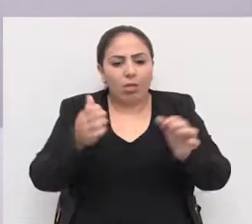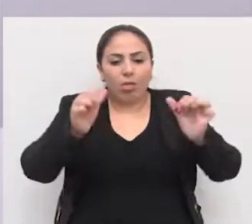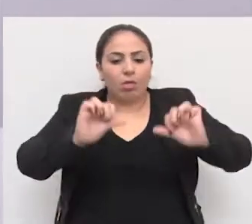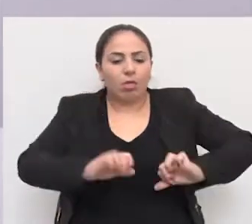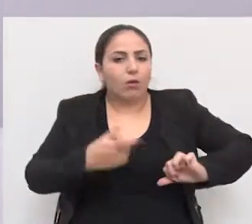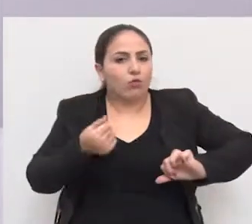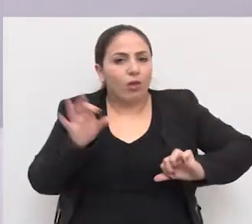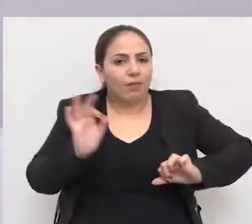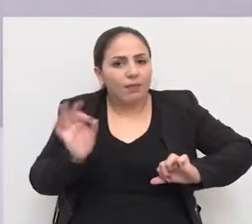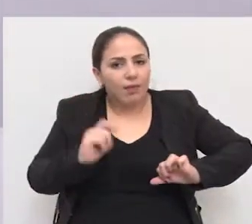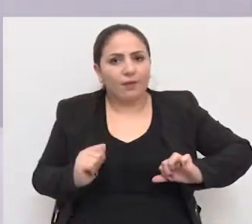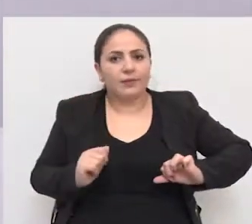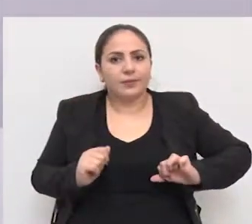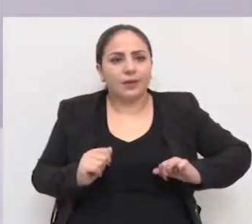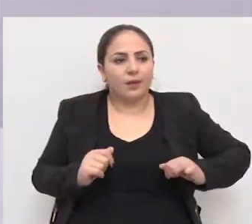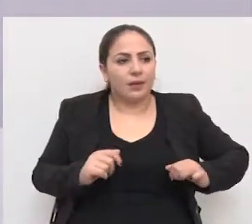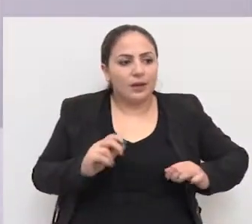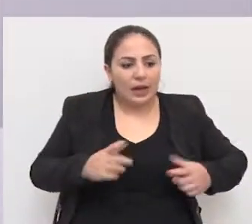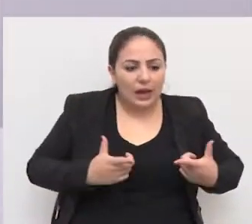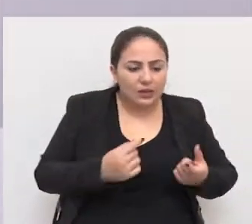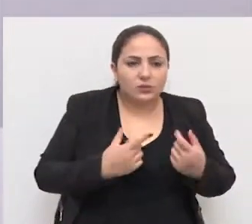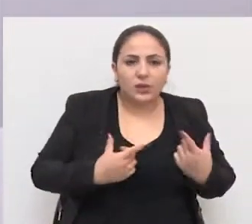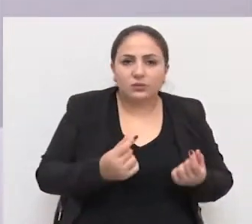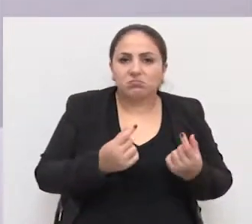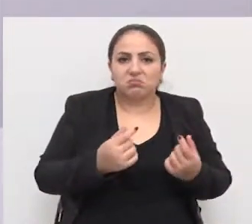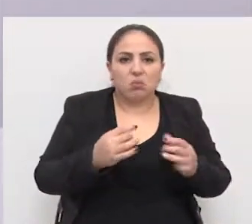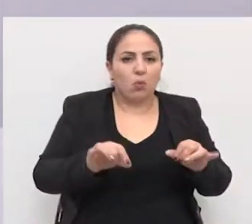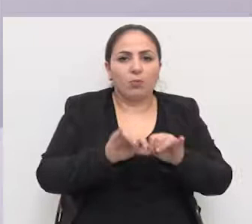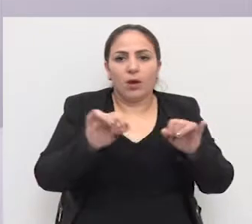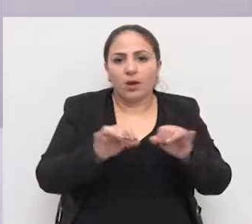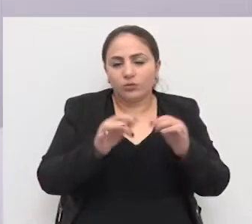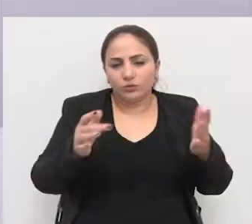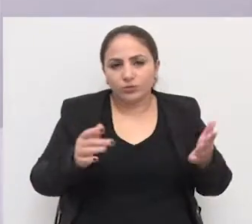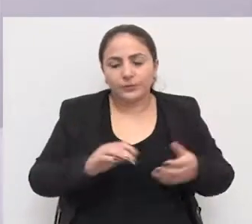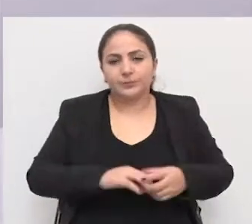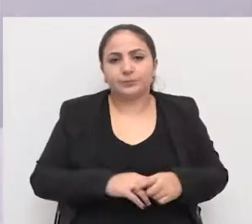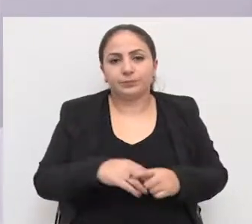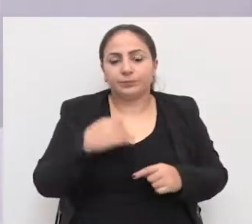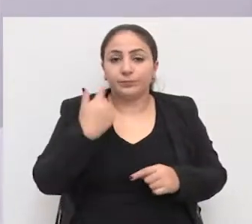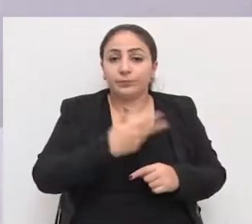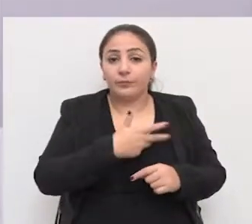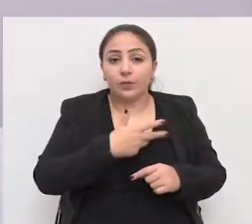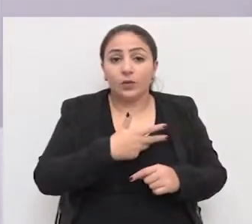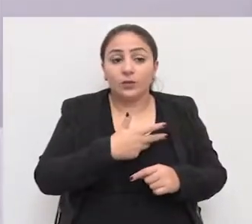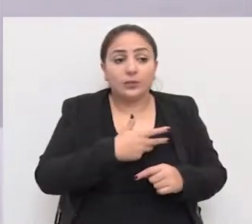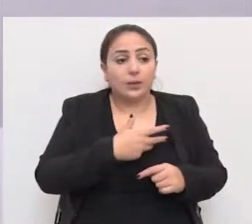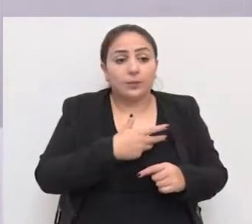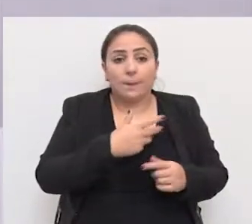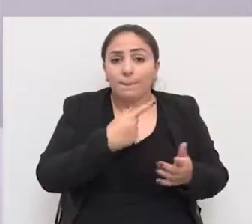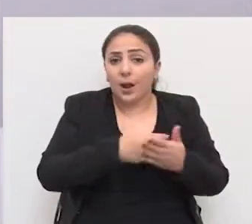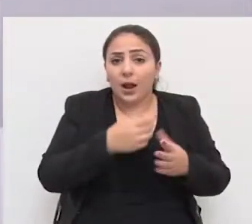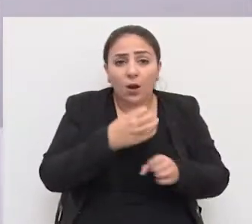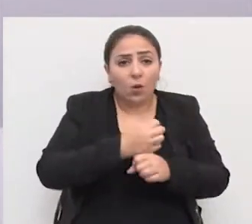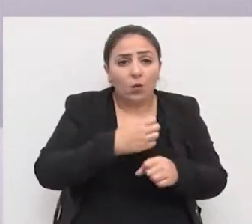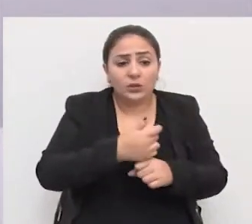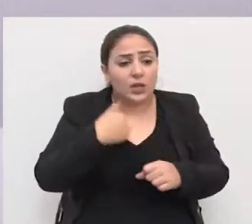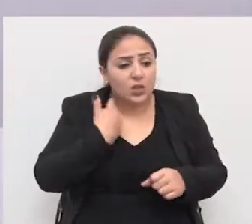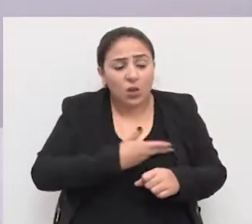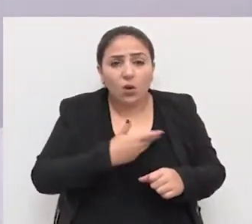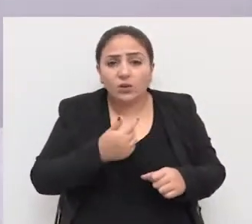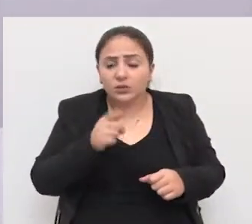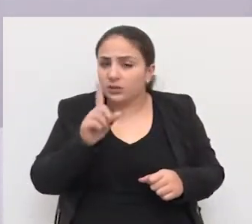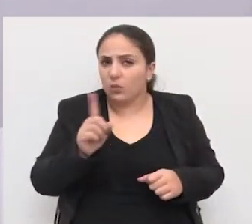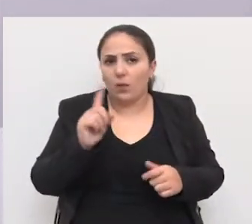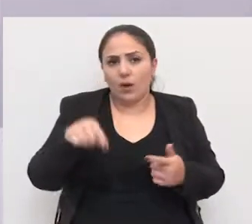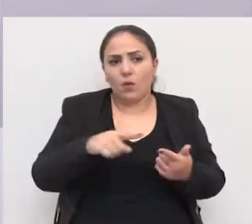tem dinheiro para nada. O dinheiro é mal gasto, né? E mesmo assim, quem paga essa conta somos nós, não é o governo, não é